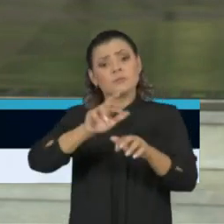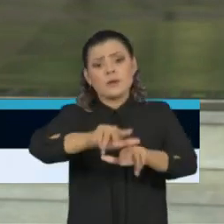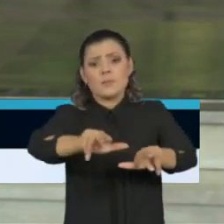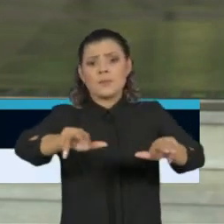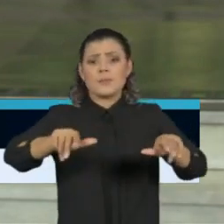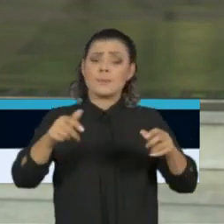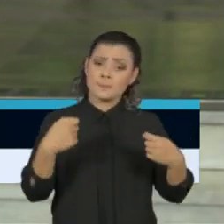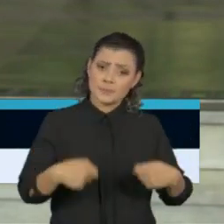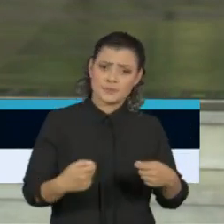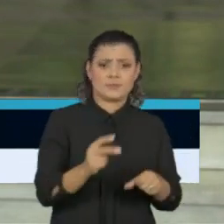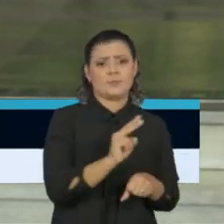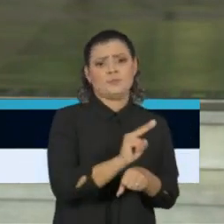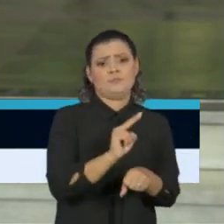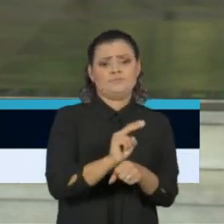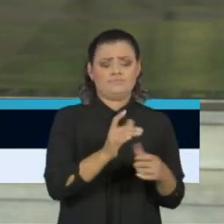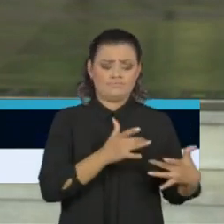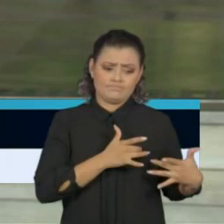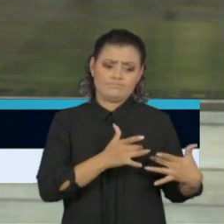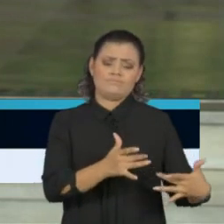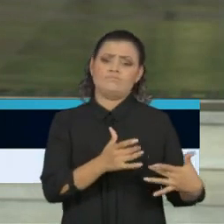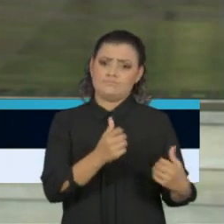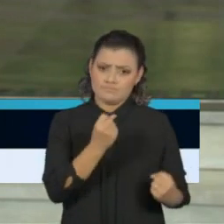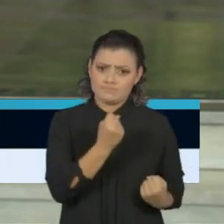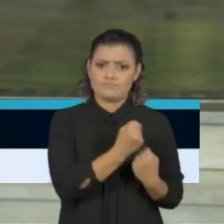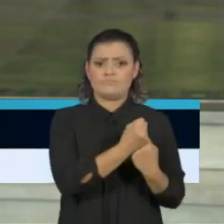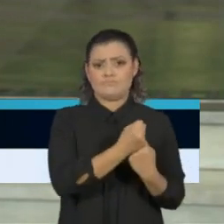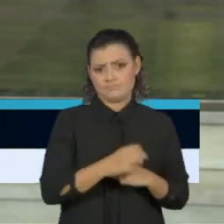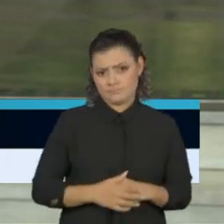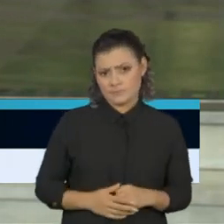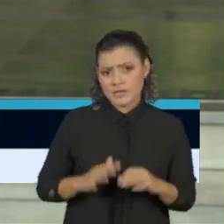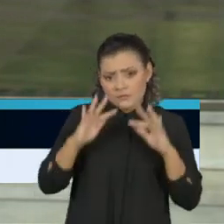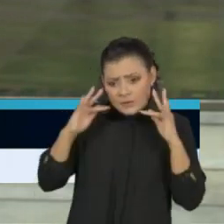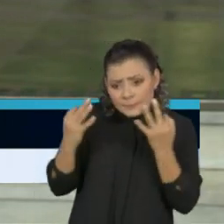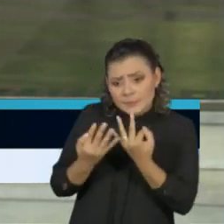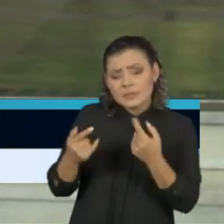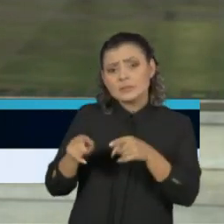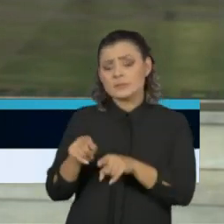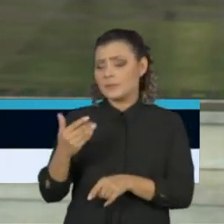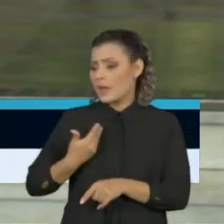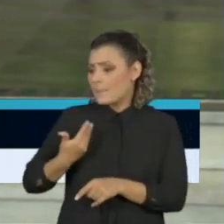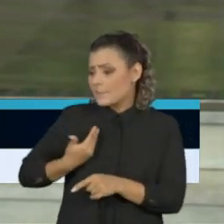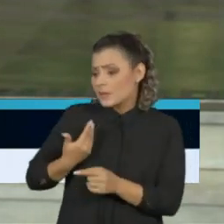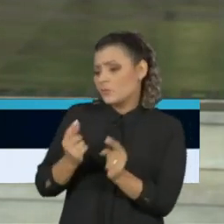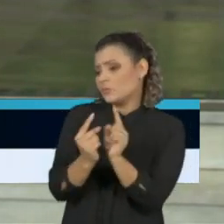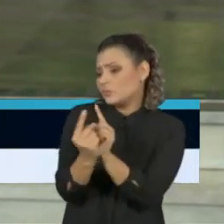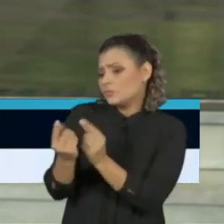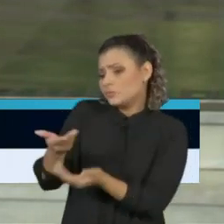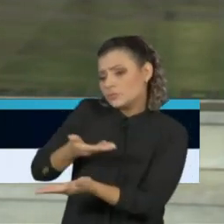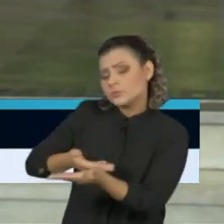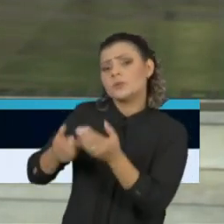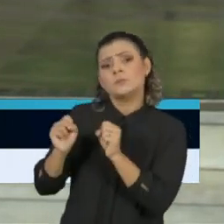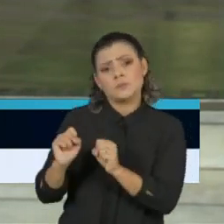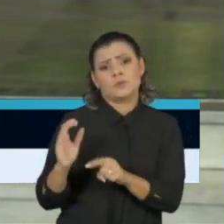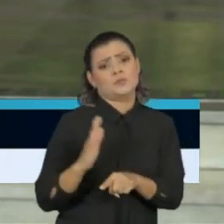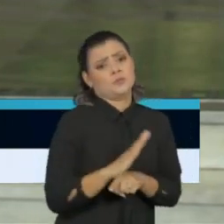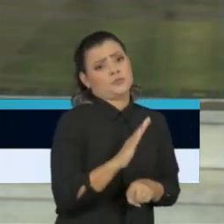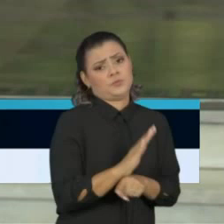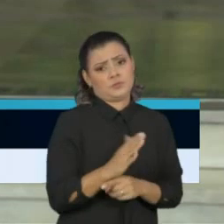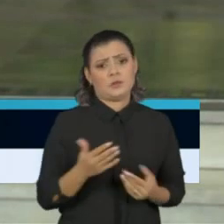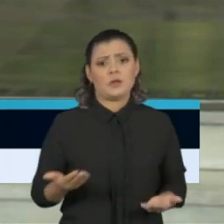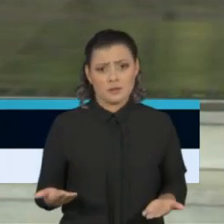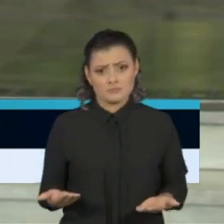proteção, apoio e solidariedade. Familiares e os amigos mais próximos podem ajudar a que